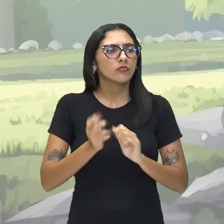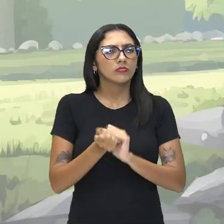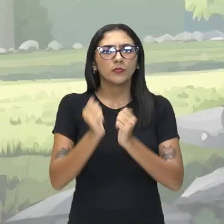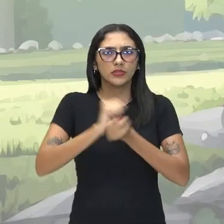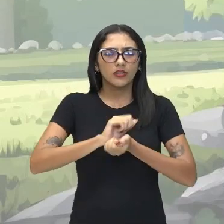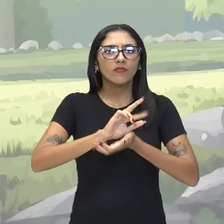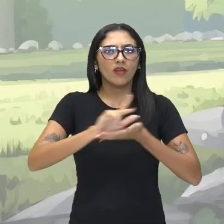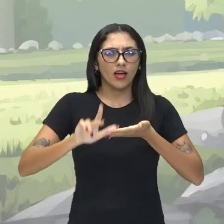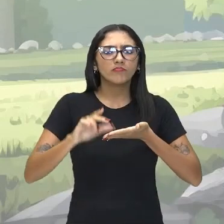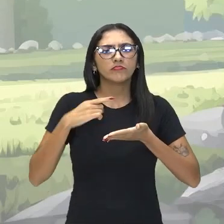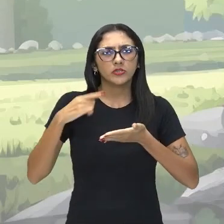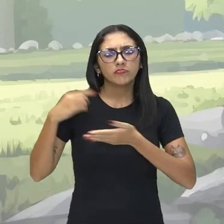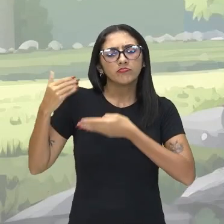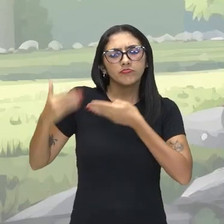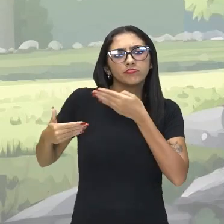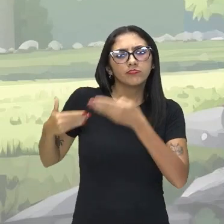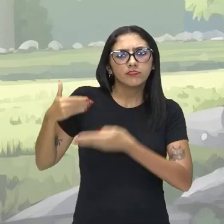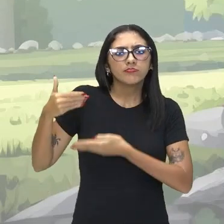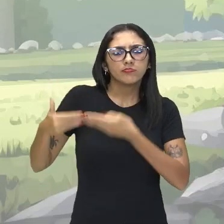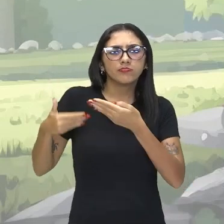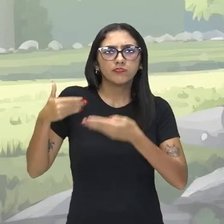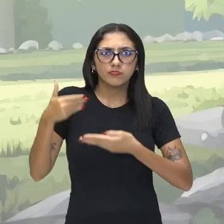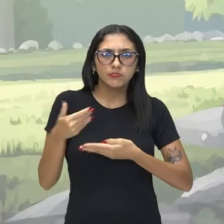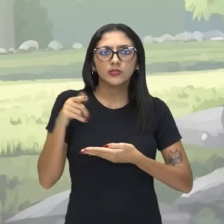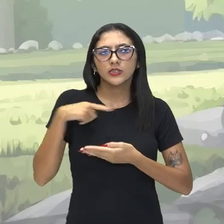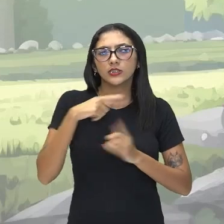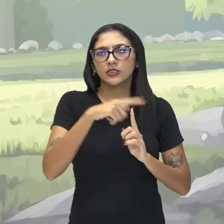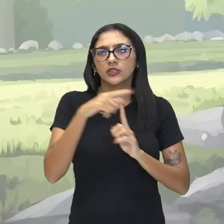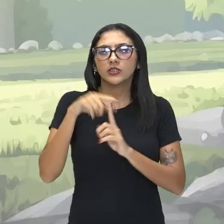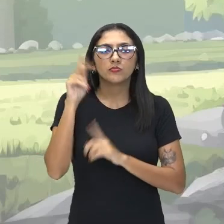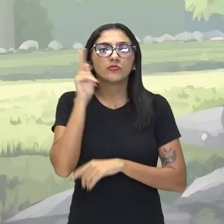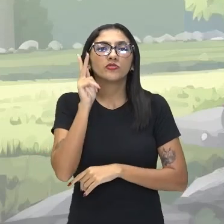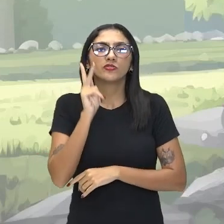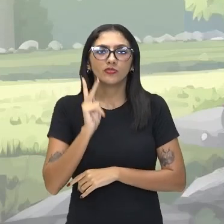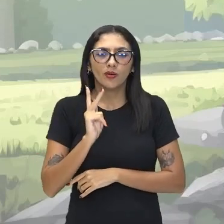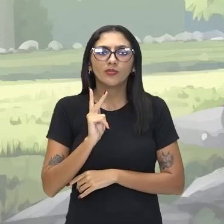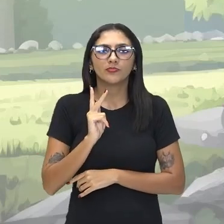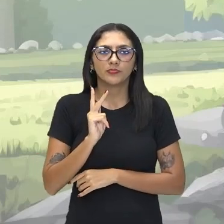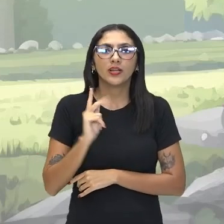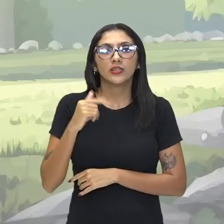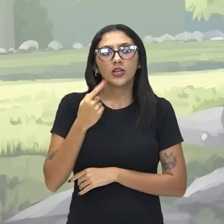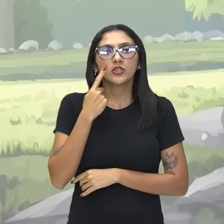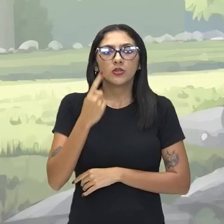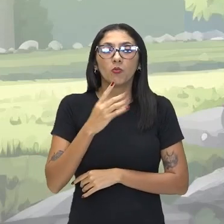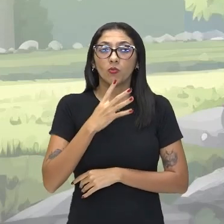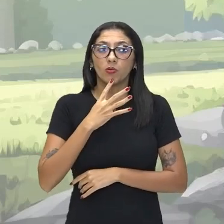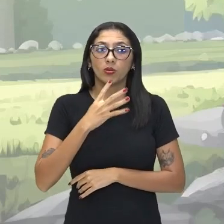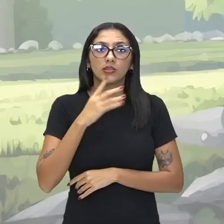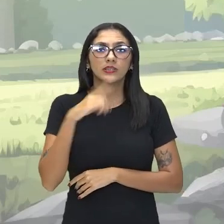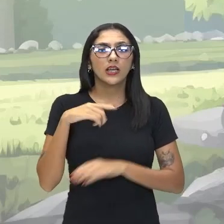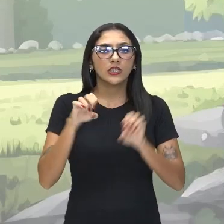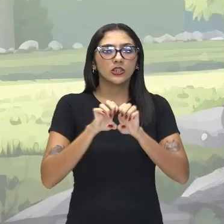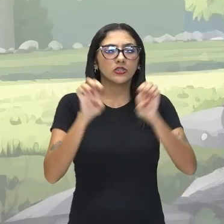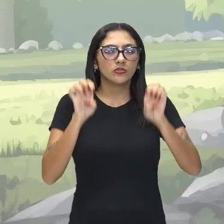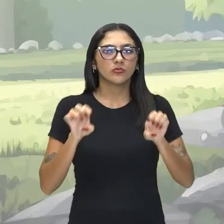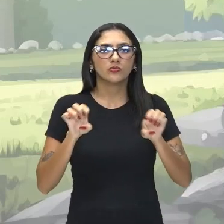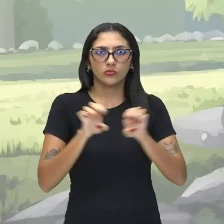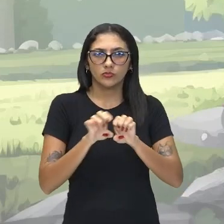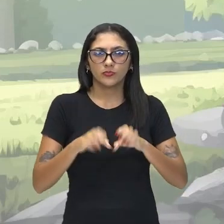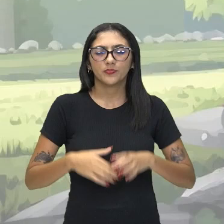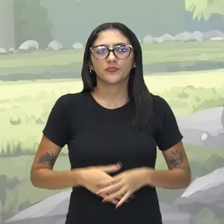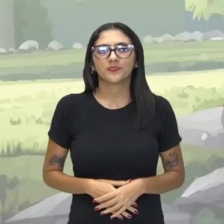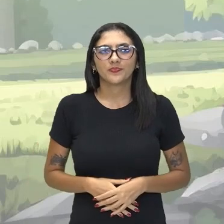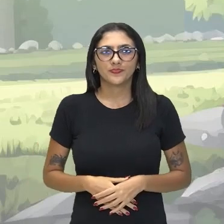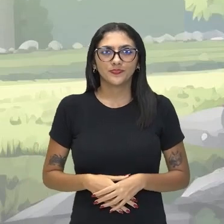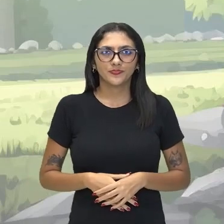percurso, né, nesse conto, até ele chegar, nessa estrutura, até ele chegar o que ele é hoje,